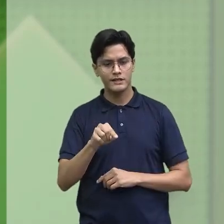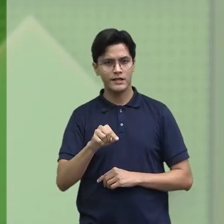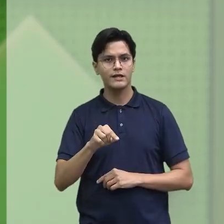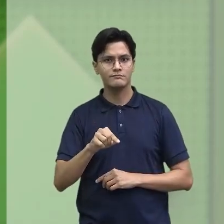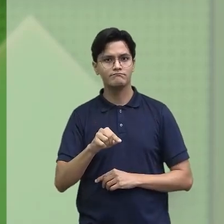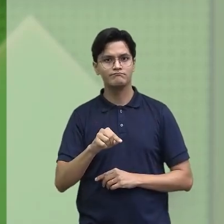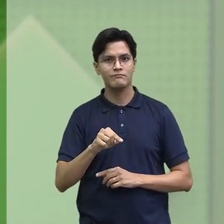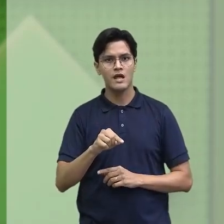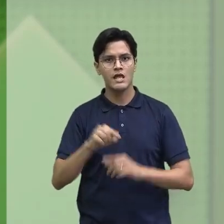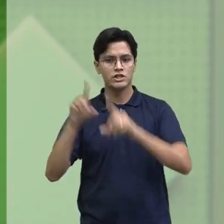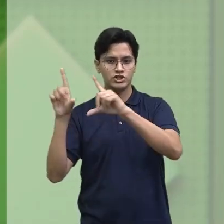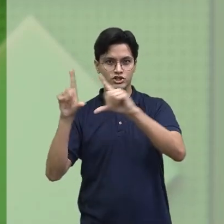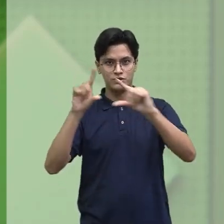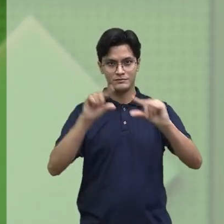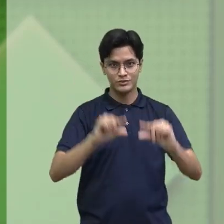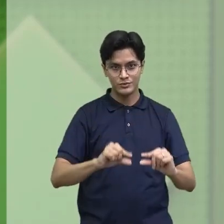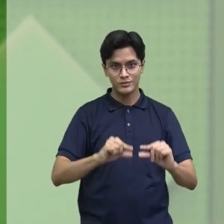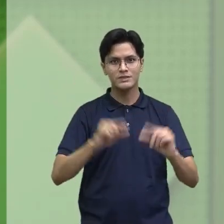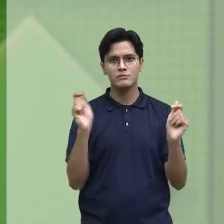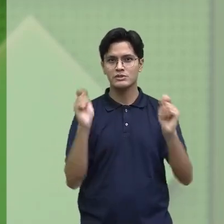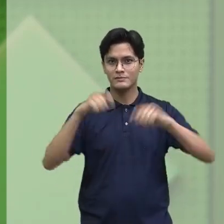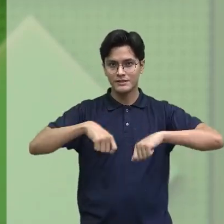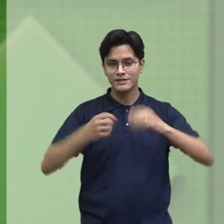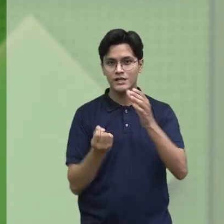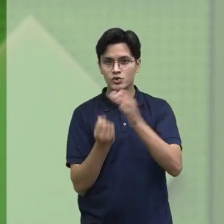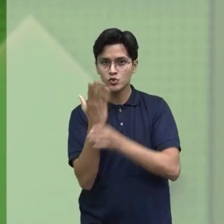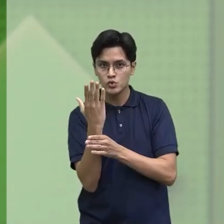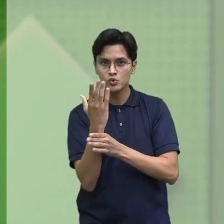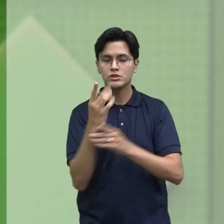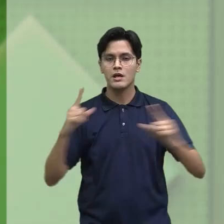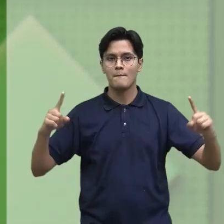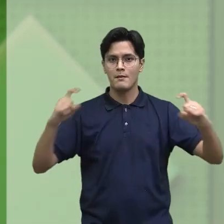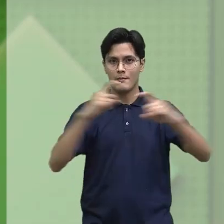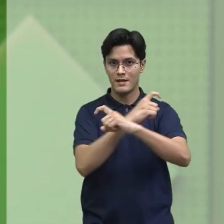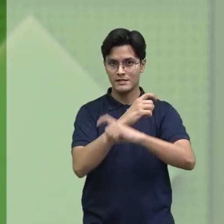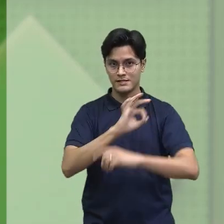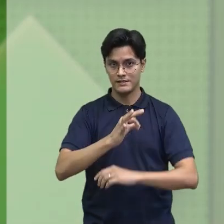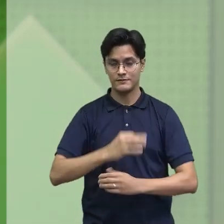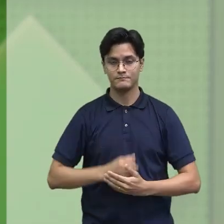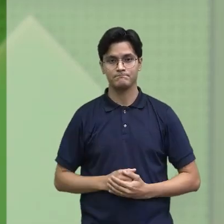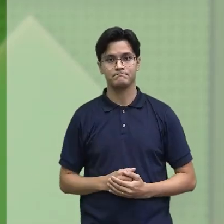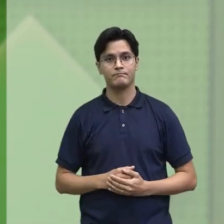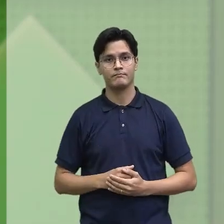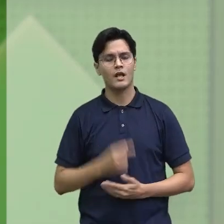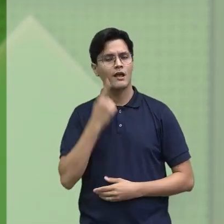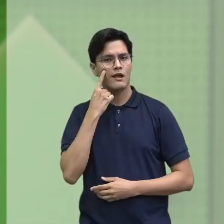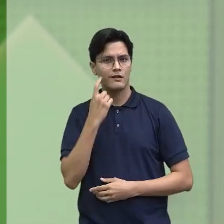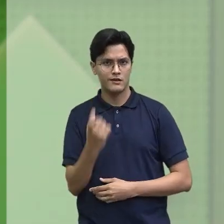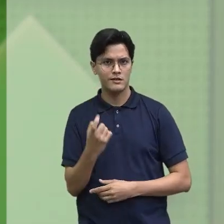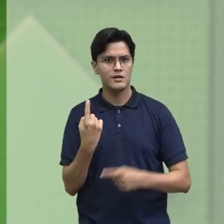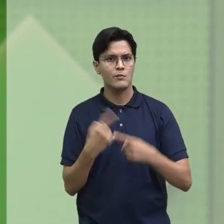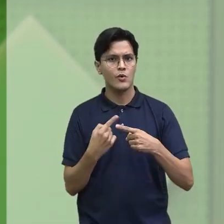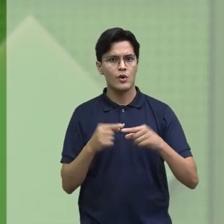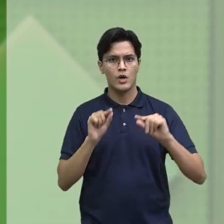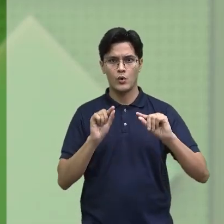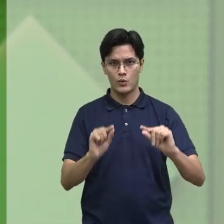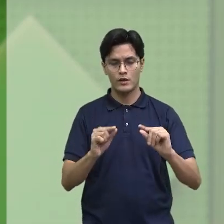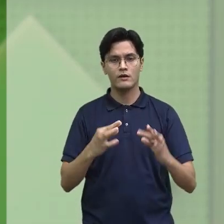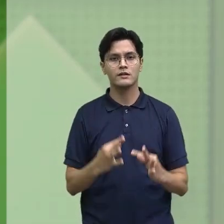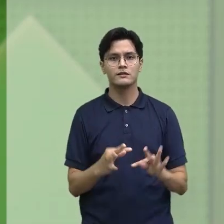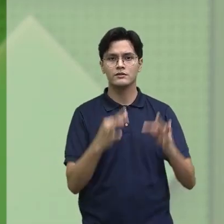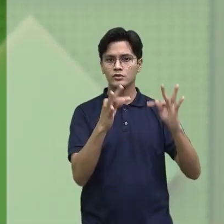à questão desses micro-organismos, né, a serem aí infectados por eles. E é tão interessante que essa tecnologia, ela foi